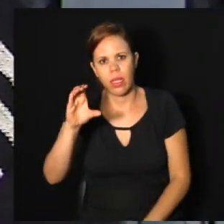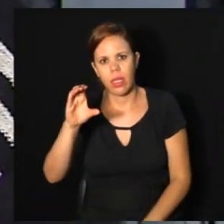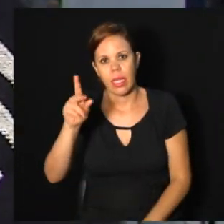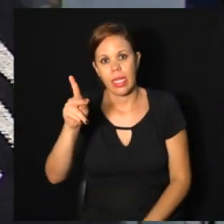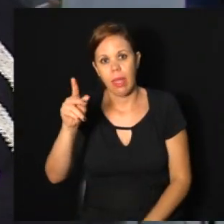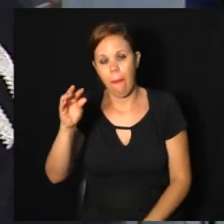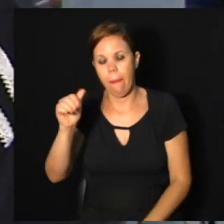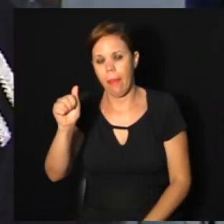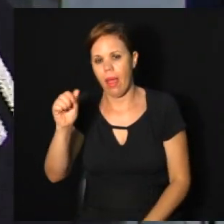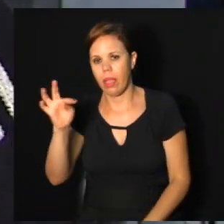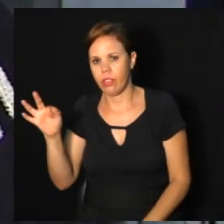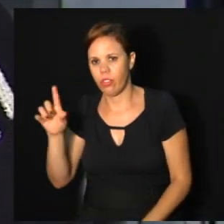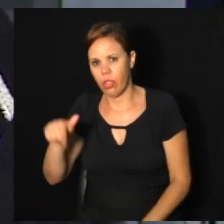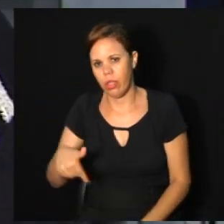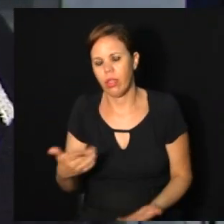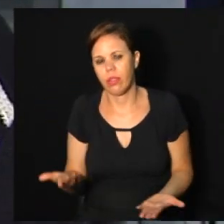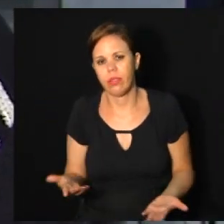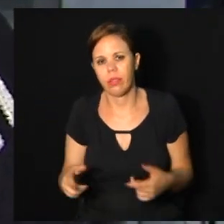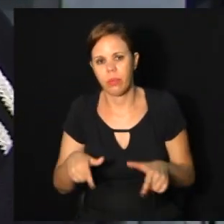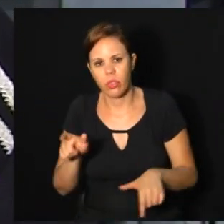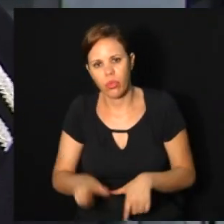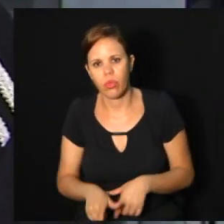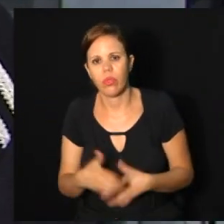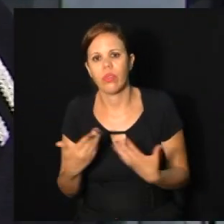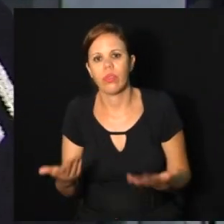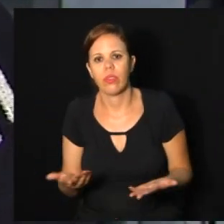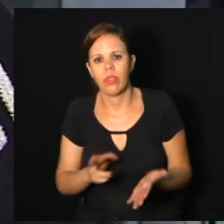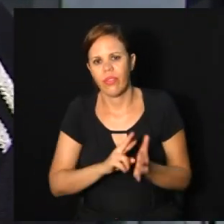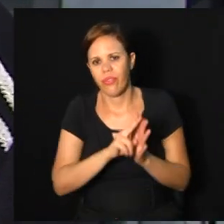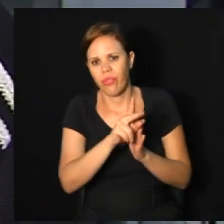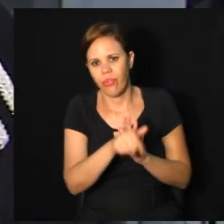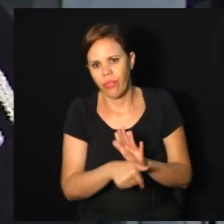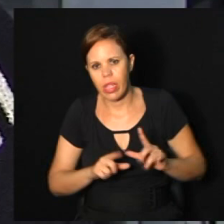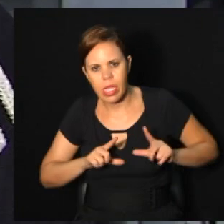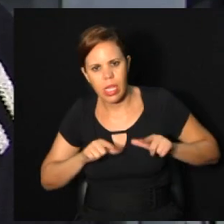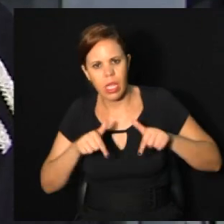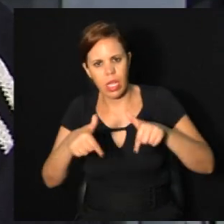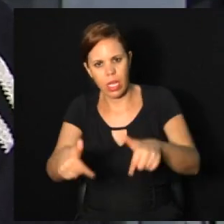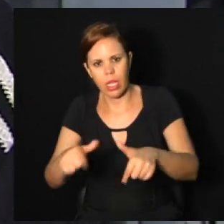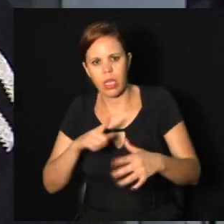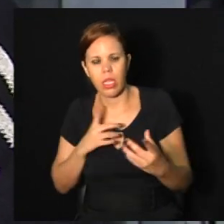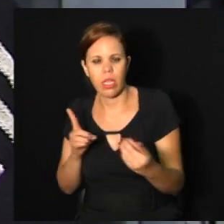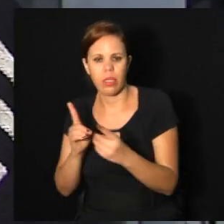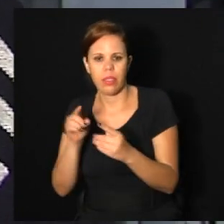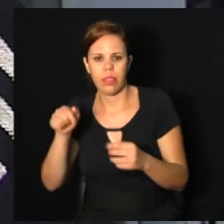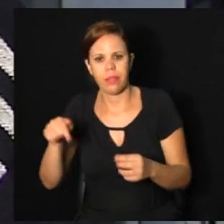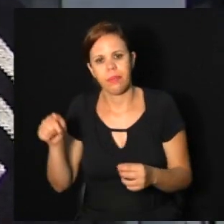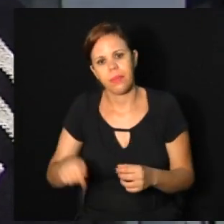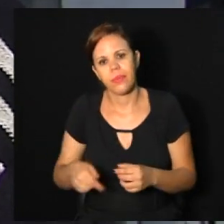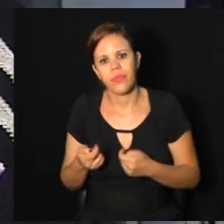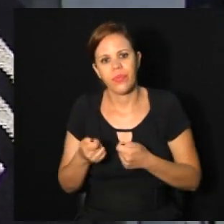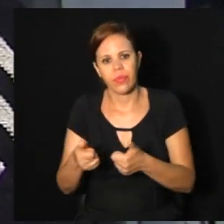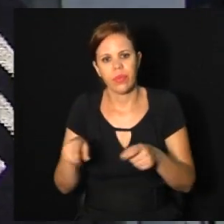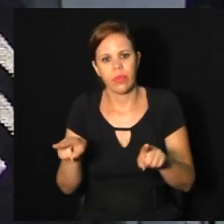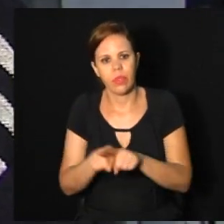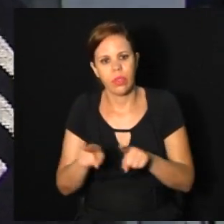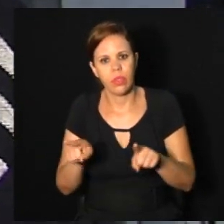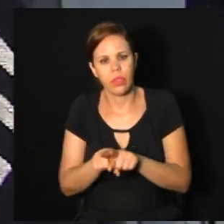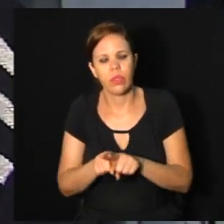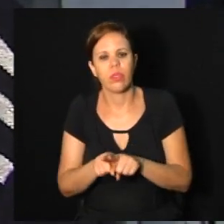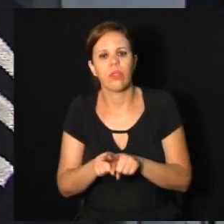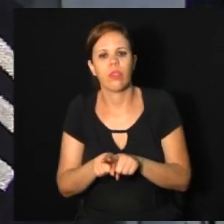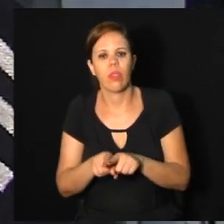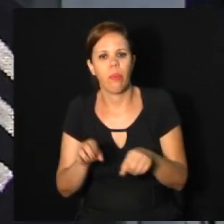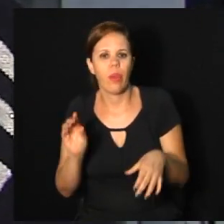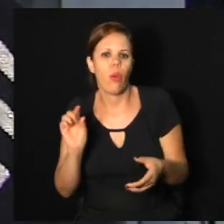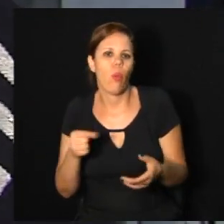o CEPAT, então, é o Centro Público de Apoio ao Trabalhador, que dentre várias ações, vários serviços ao trabalhador, oferece a intermediação de mão de obra,